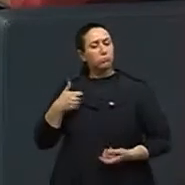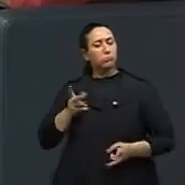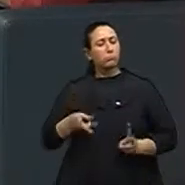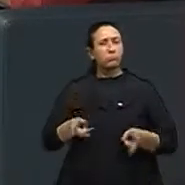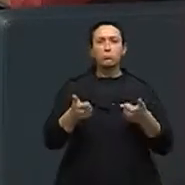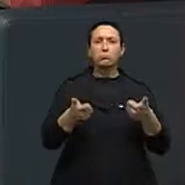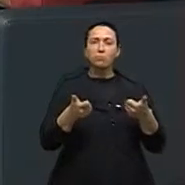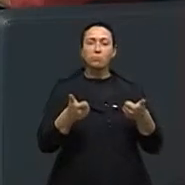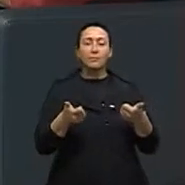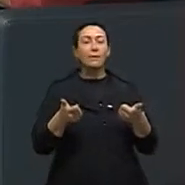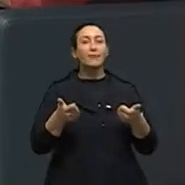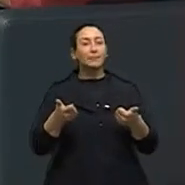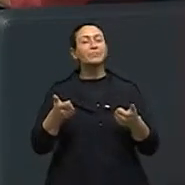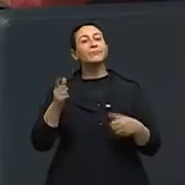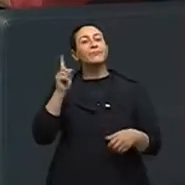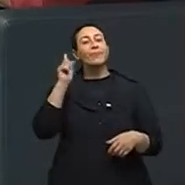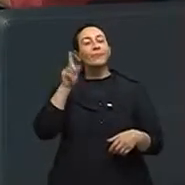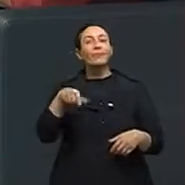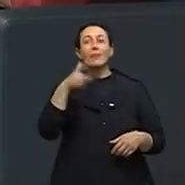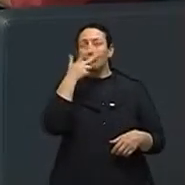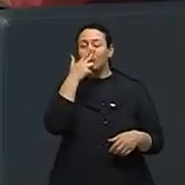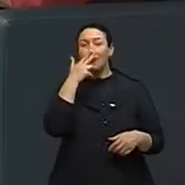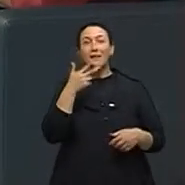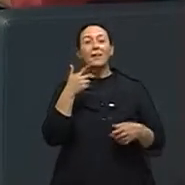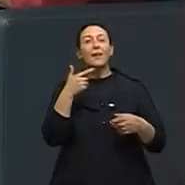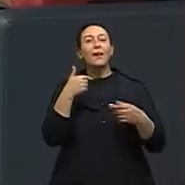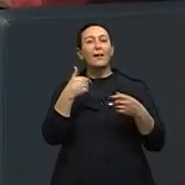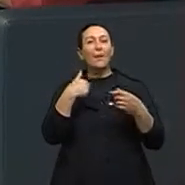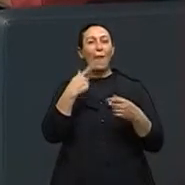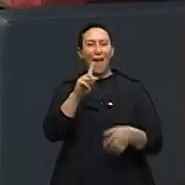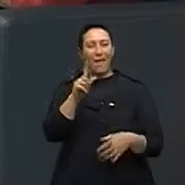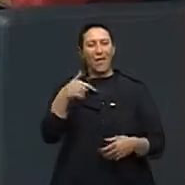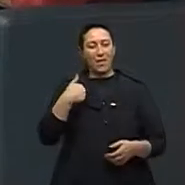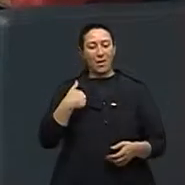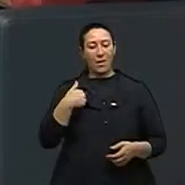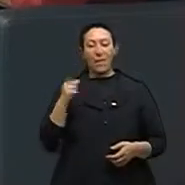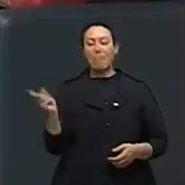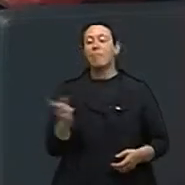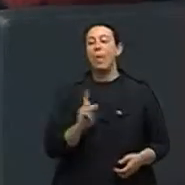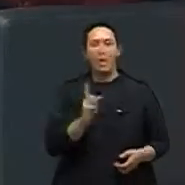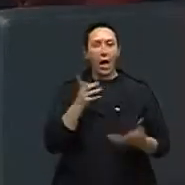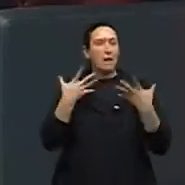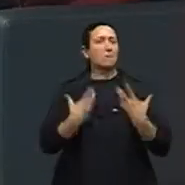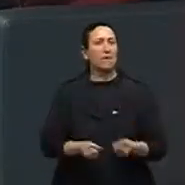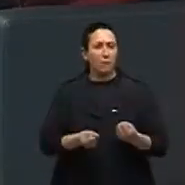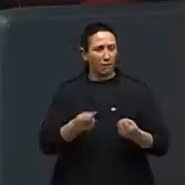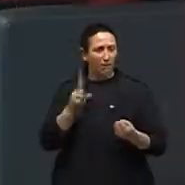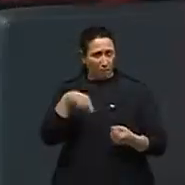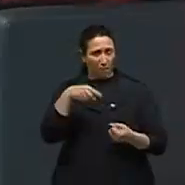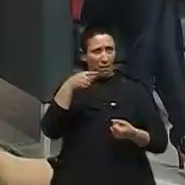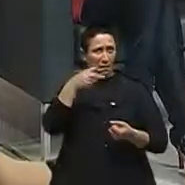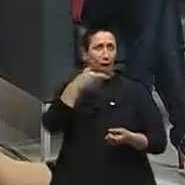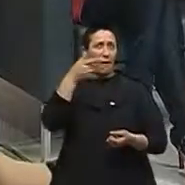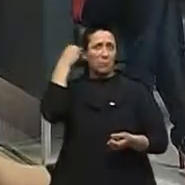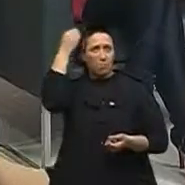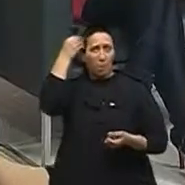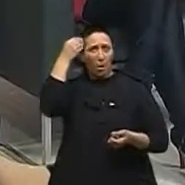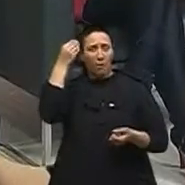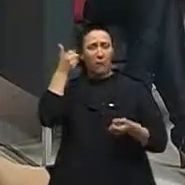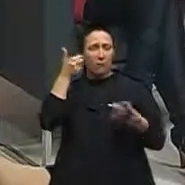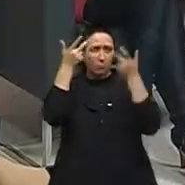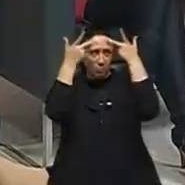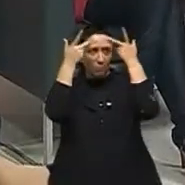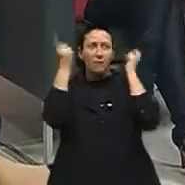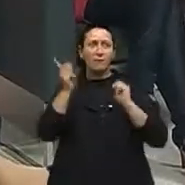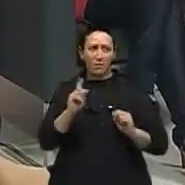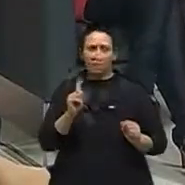mecanismo adequado ele é uma fuga da realidade né Isabel o bom ele acontece mas não é abençoado tá ninguém tem que se